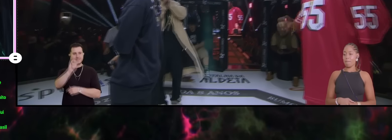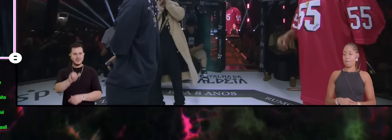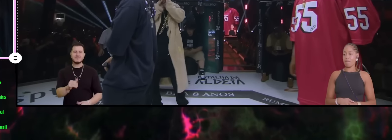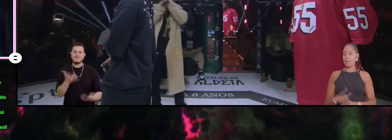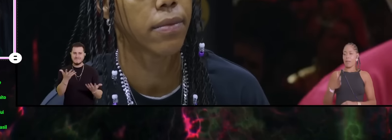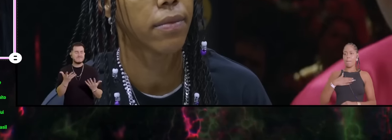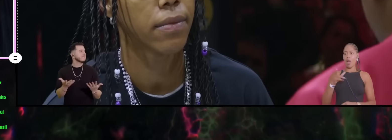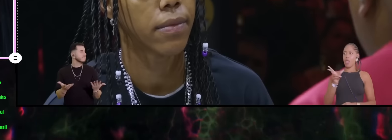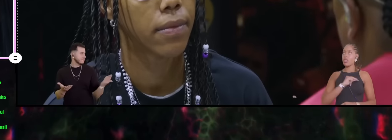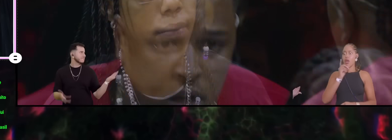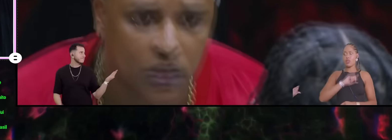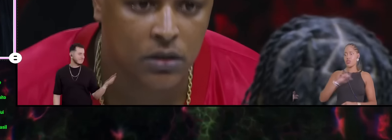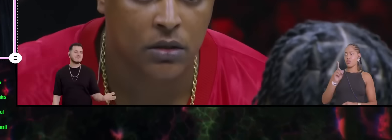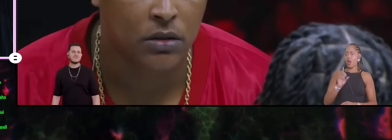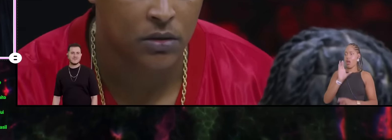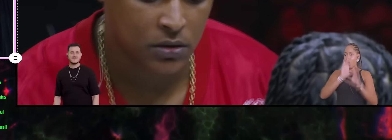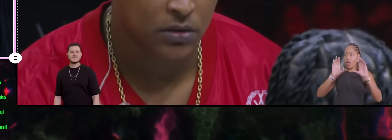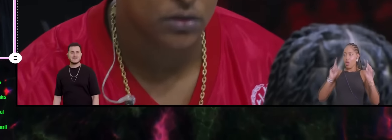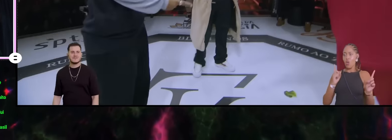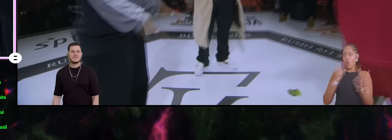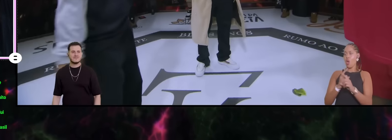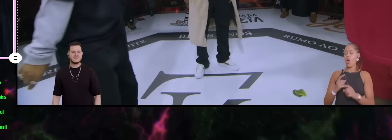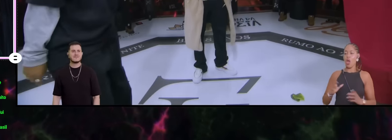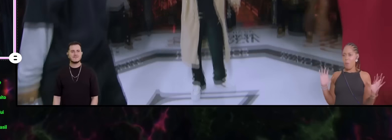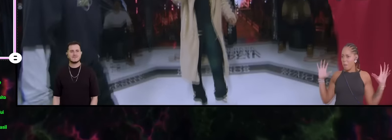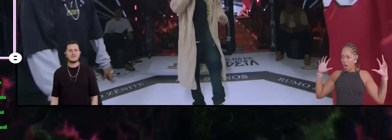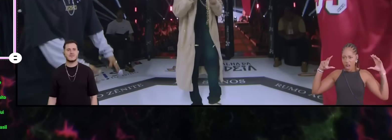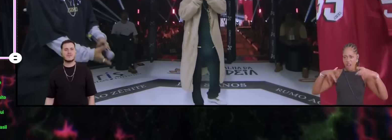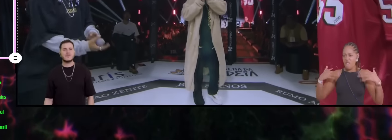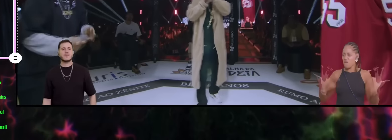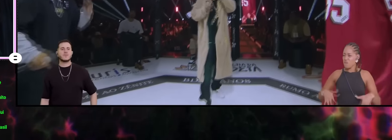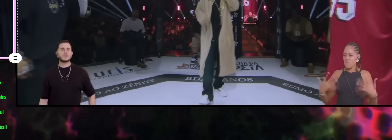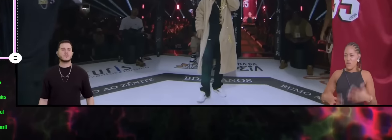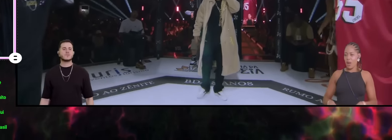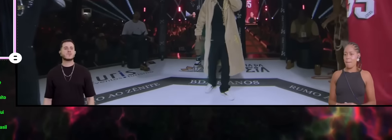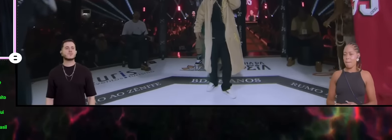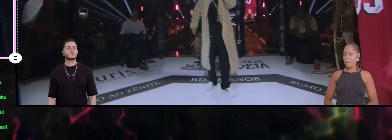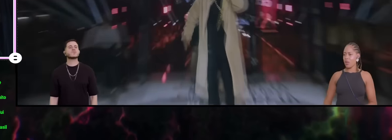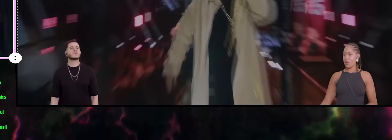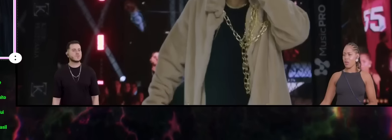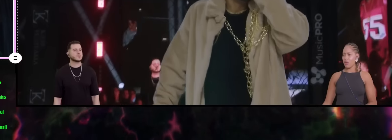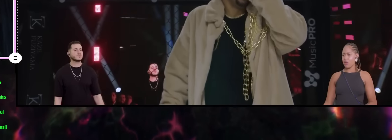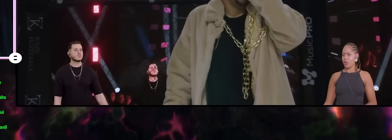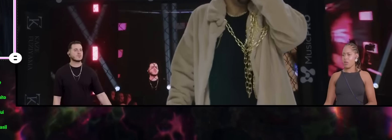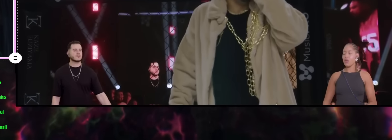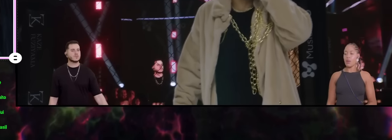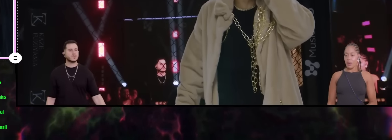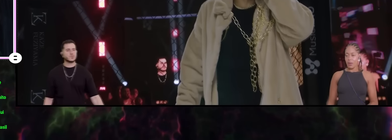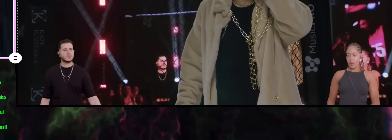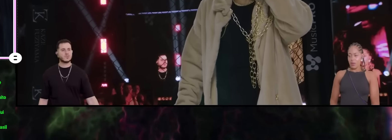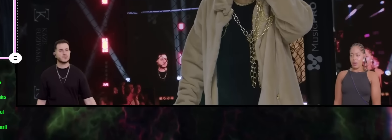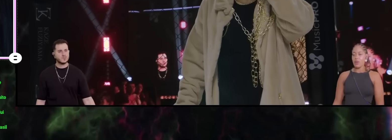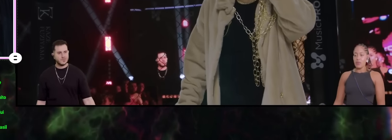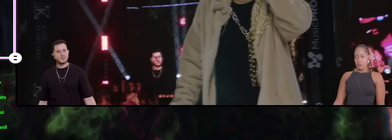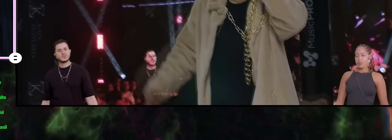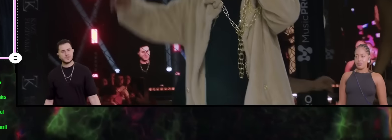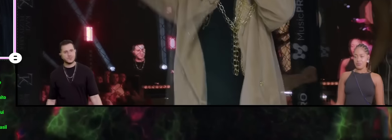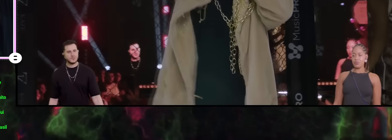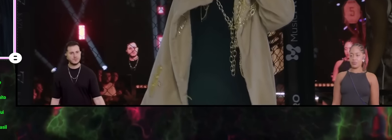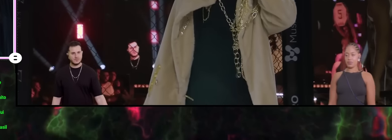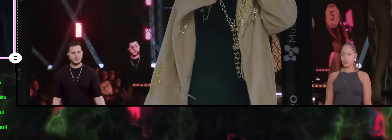O melhor do Brasil pra mim é o JP. Monstros. Não significa que é meu favorito. Meu favorito é o grafite. É o round definitivo